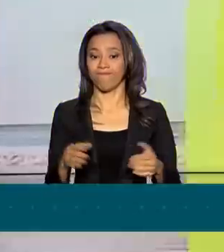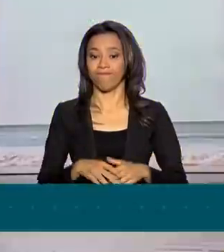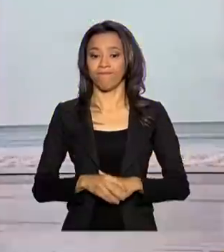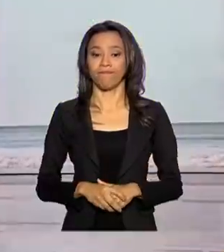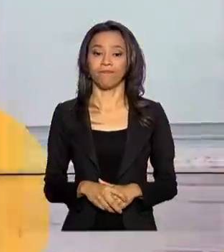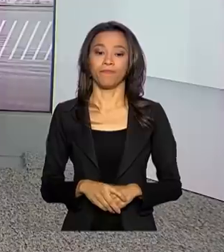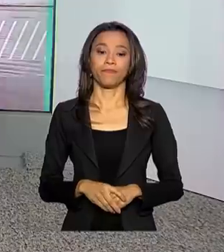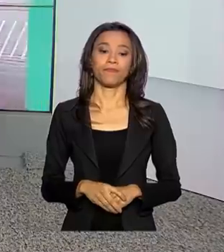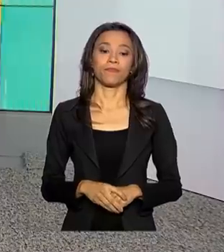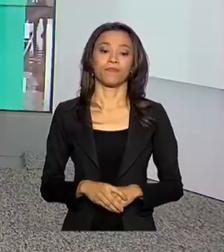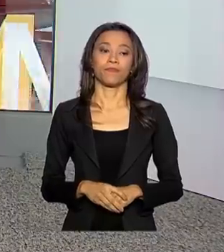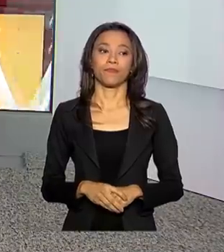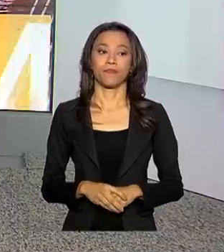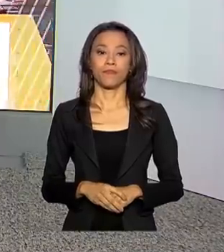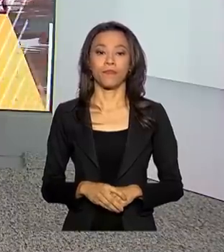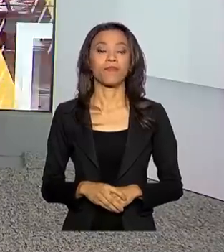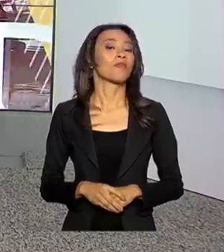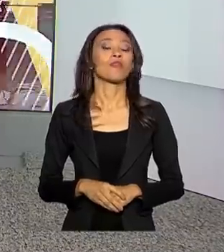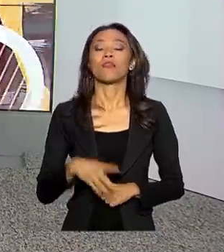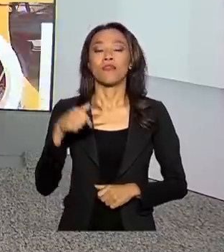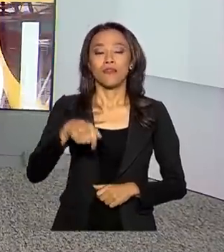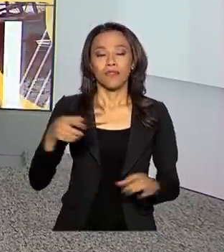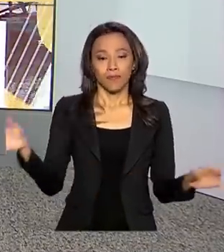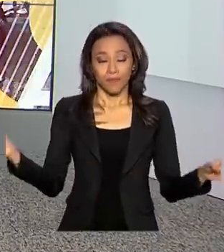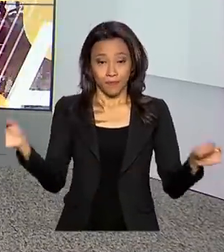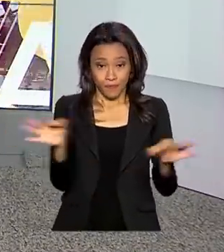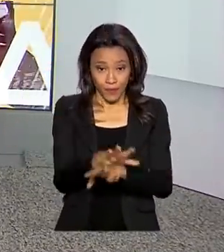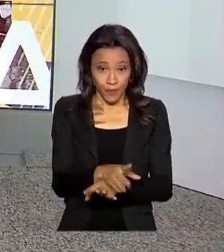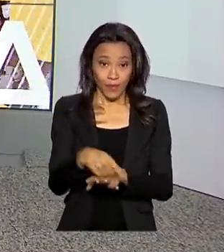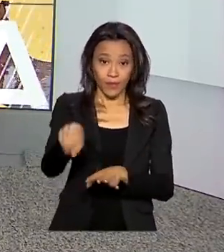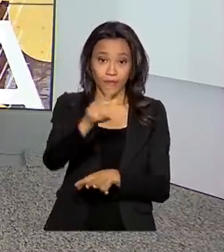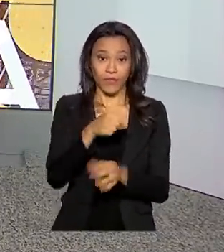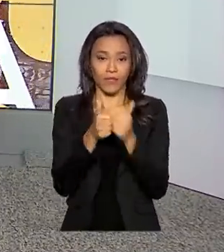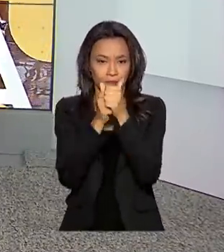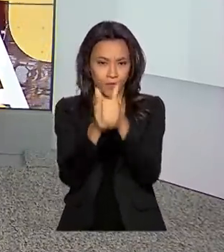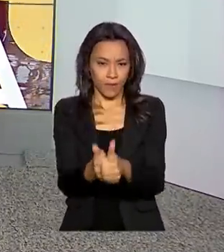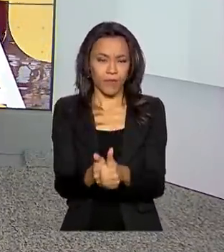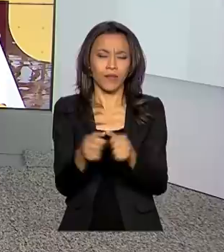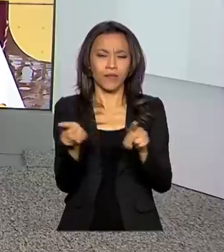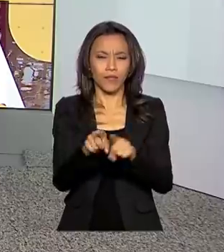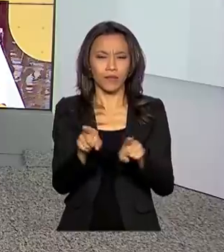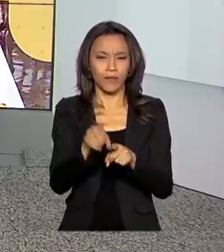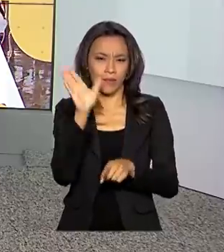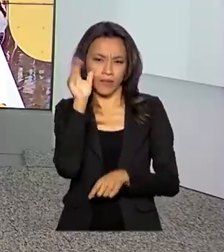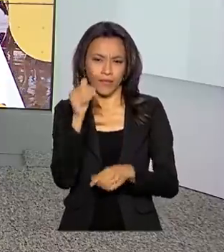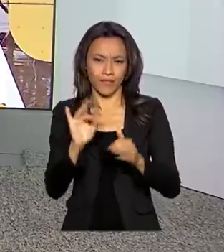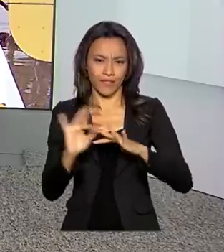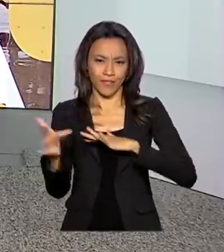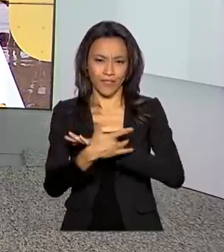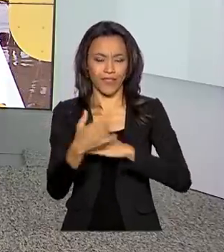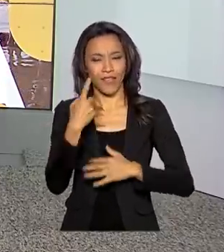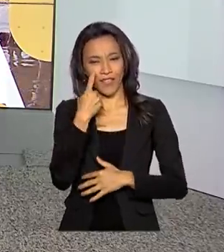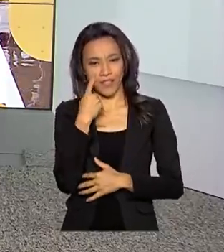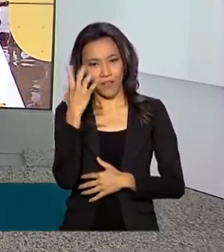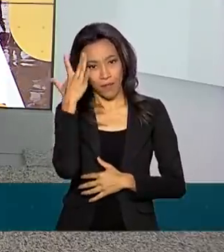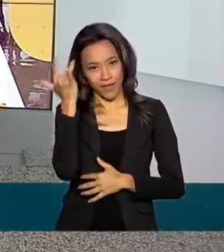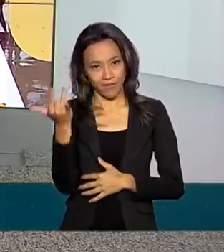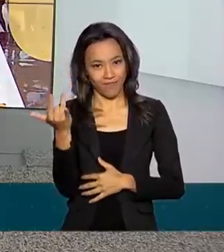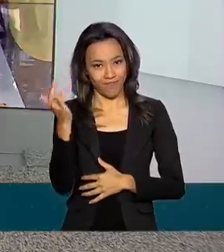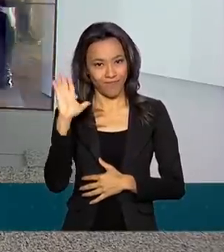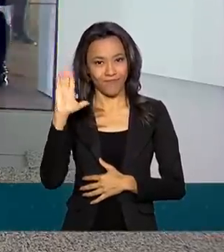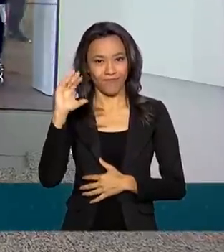tela brasil e dia termina aqui nos acompanhe também pelas redes sociais a gente se encontra amanhã